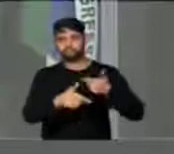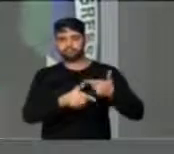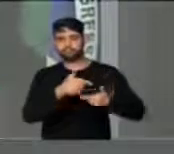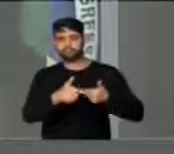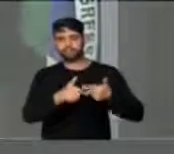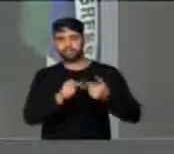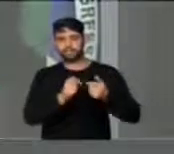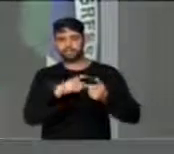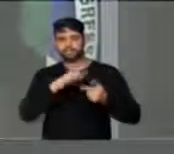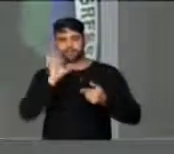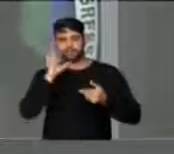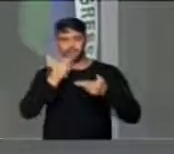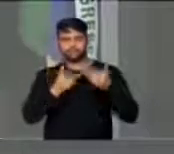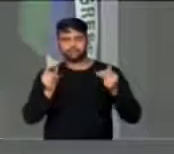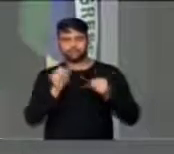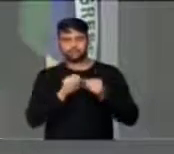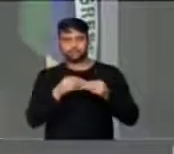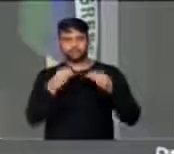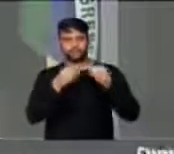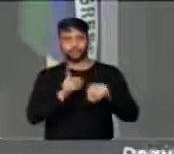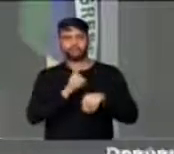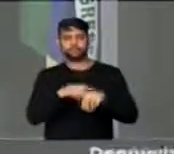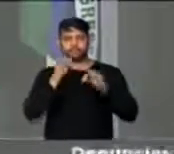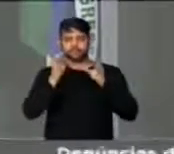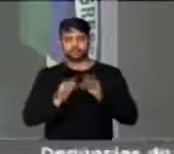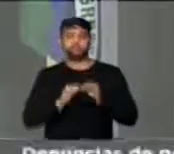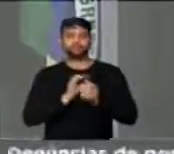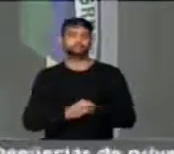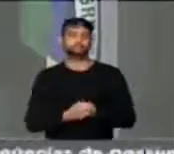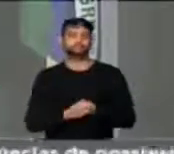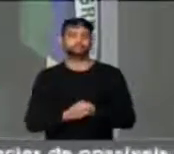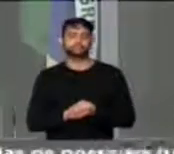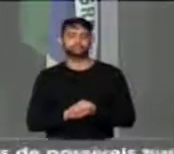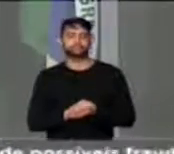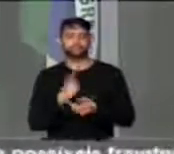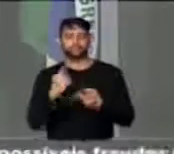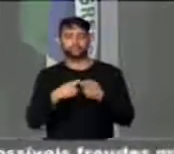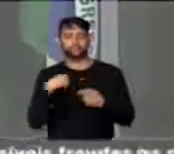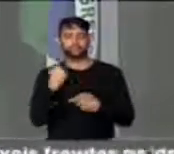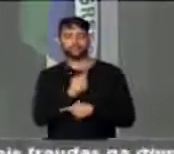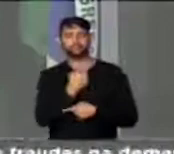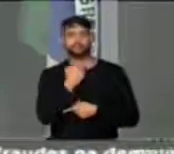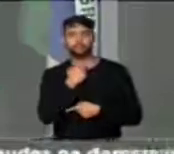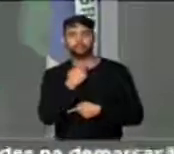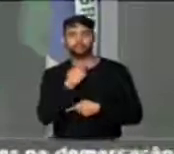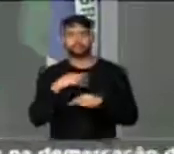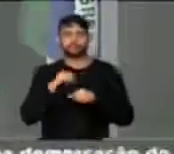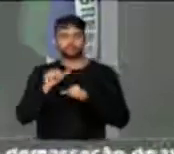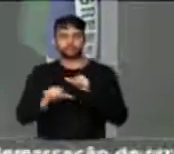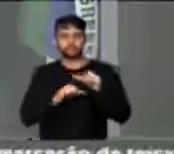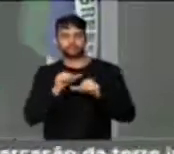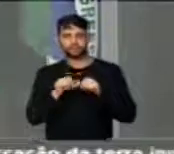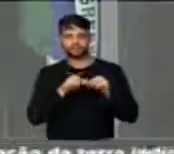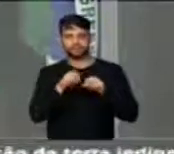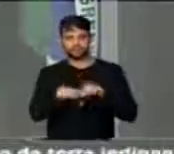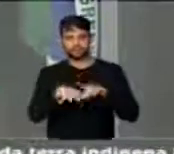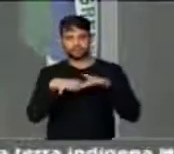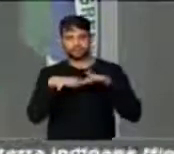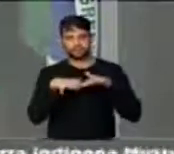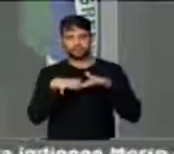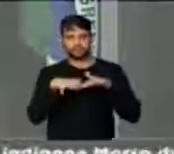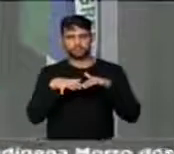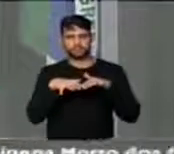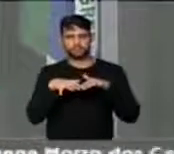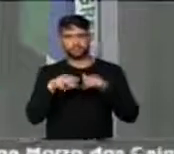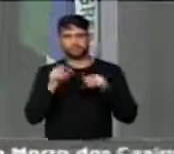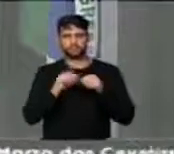que definições sejam dadas no momento oportuno. O que nós não podemos é transformar esse plenário